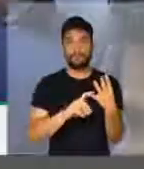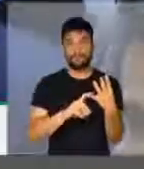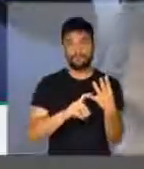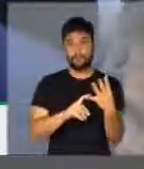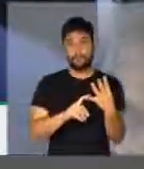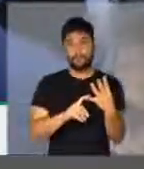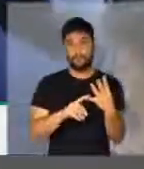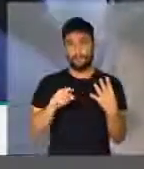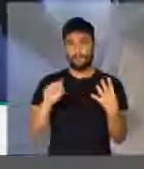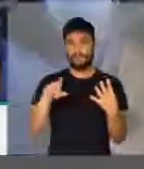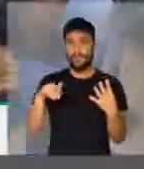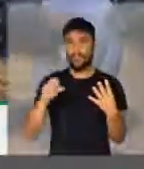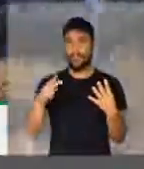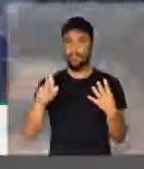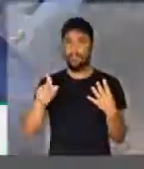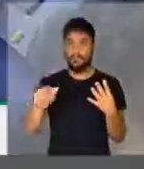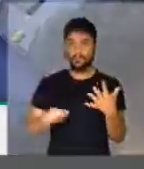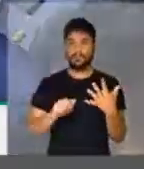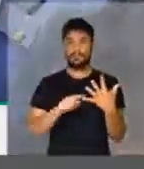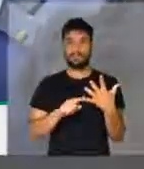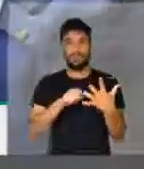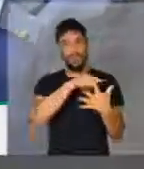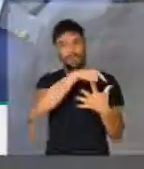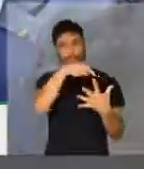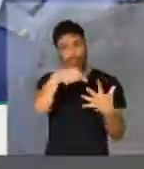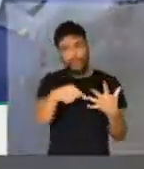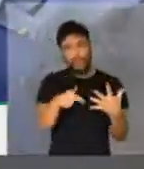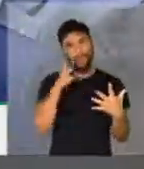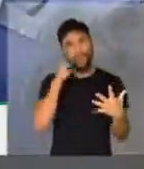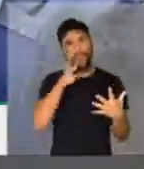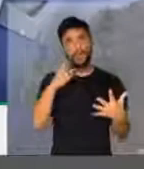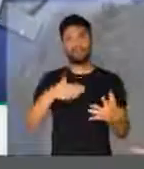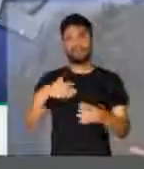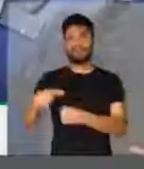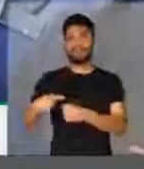do Salmão Pulgas, que valorosos vereadores da minha